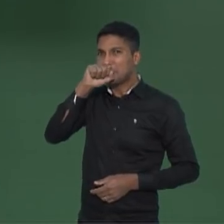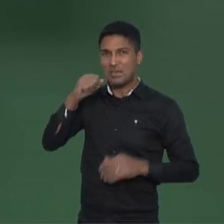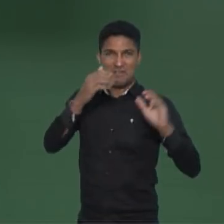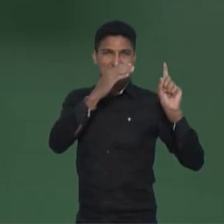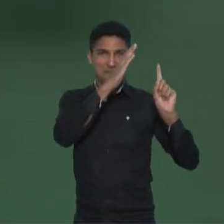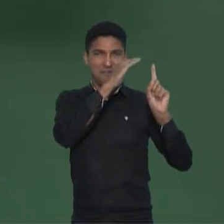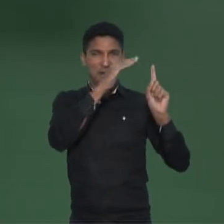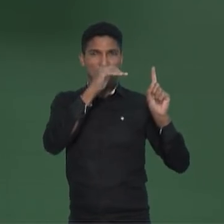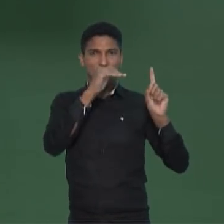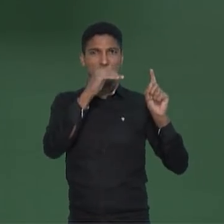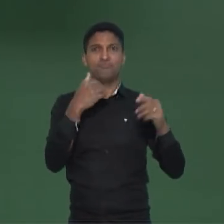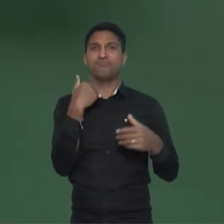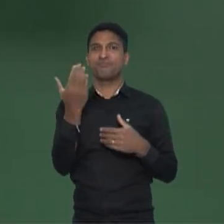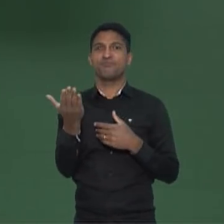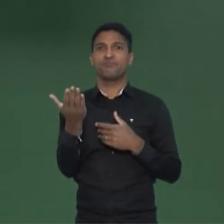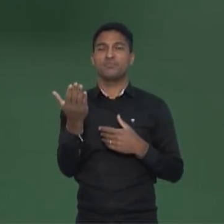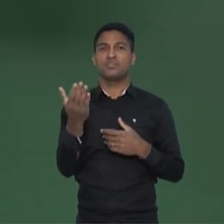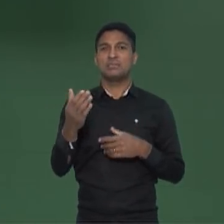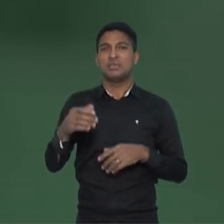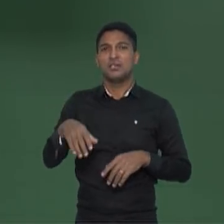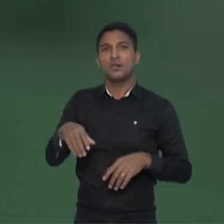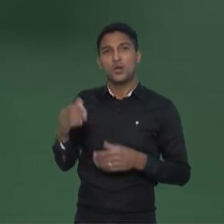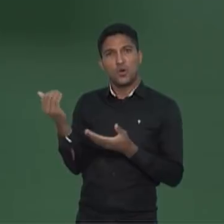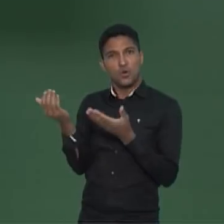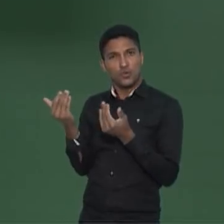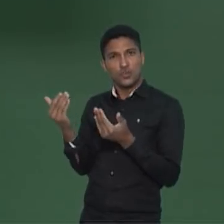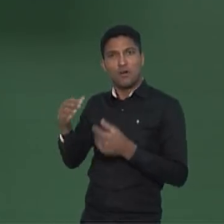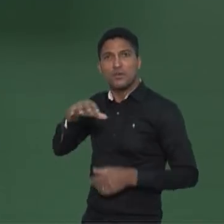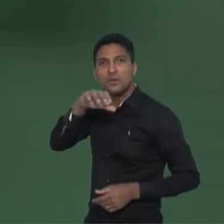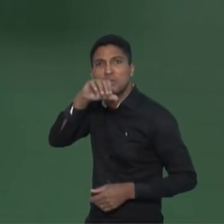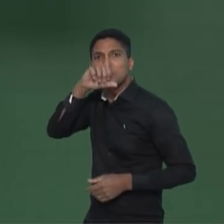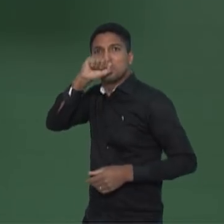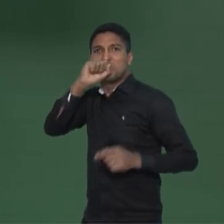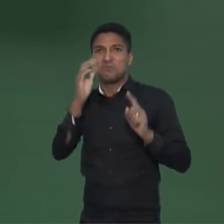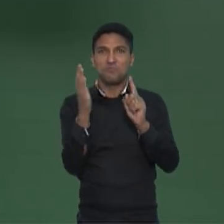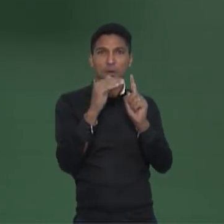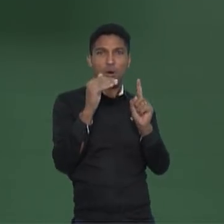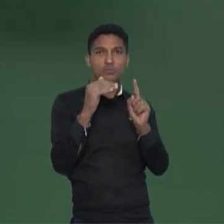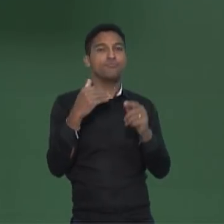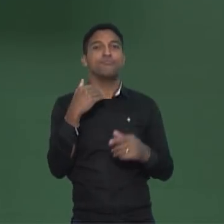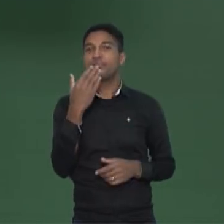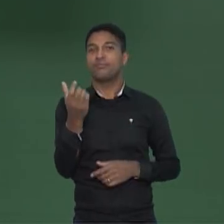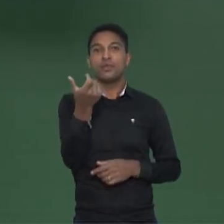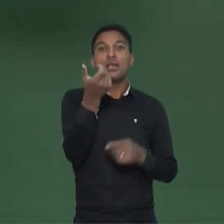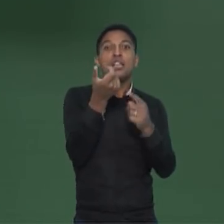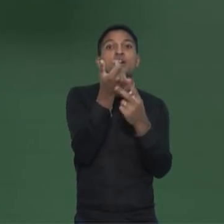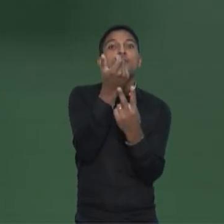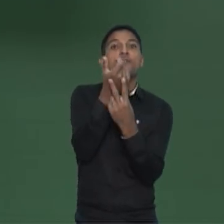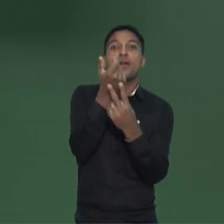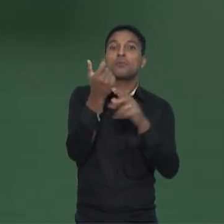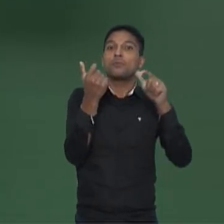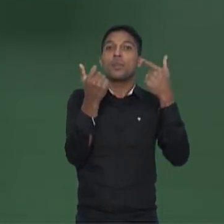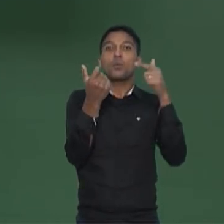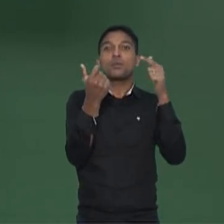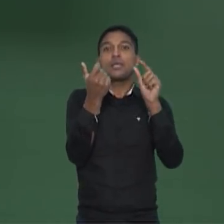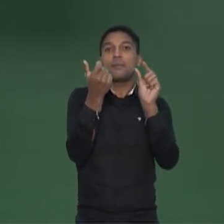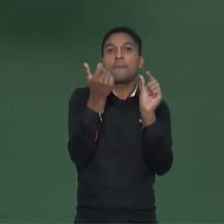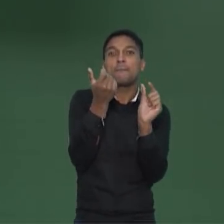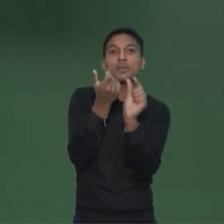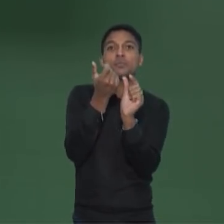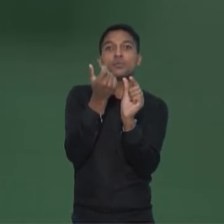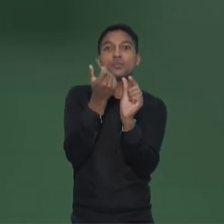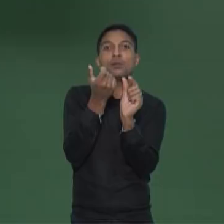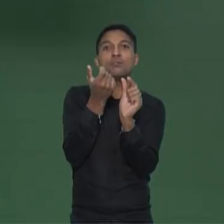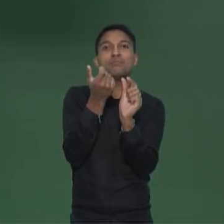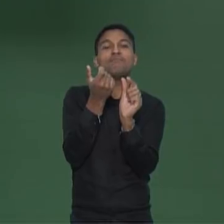de desejar, de almejar, ele exige uma preposição. E nós não temos essa preposição aqui, certo?